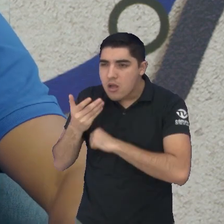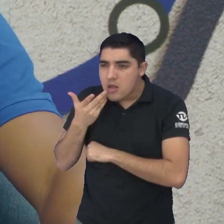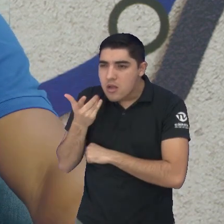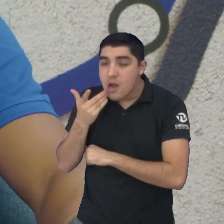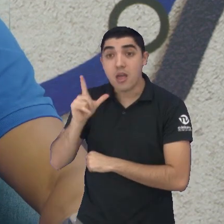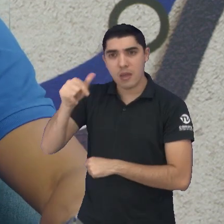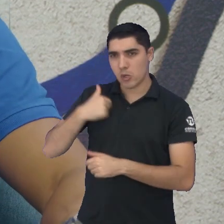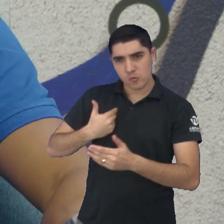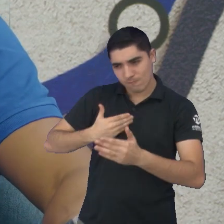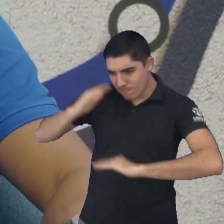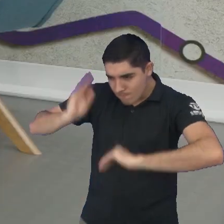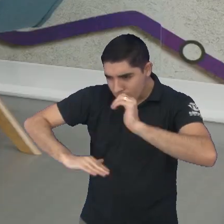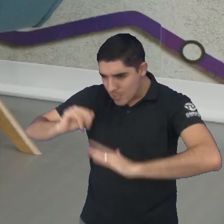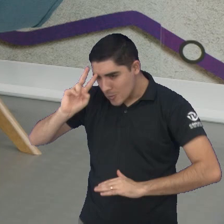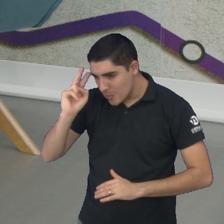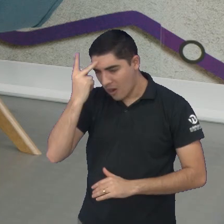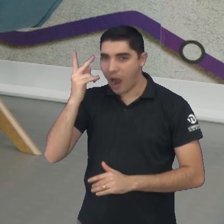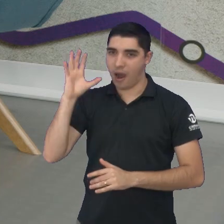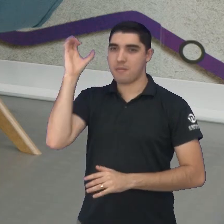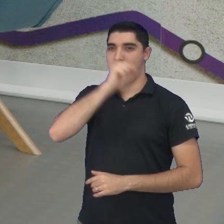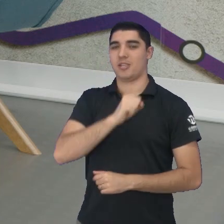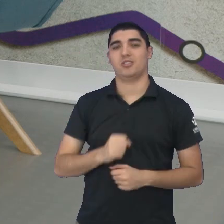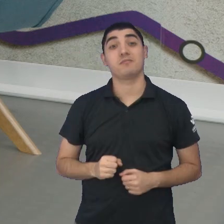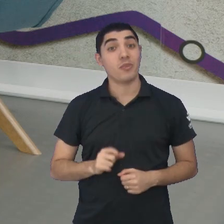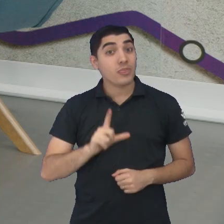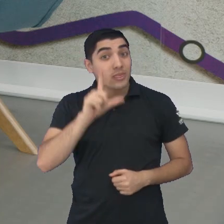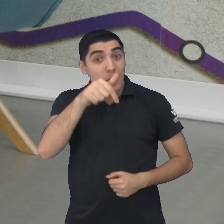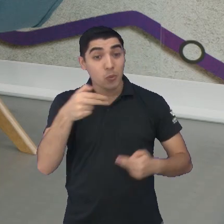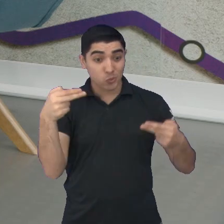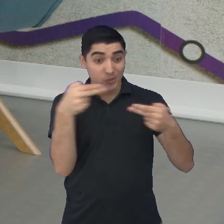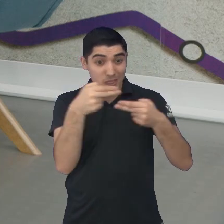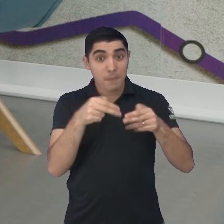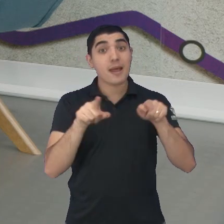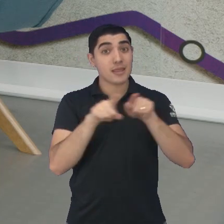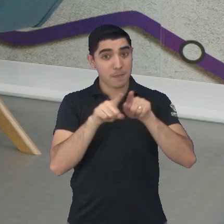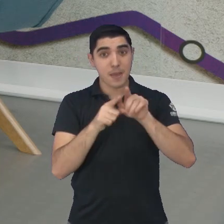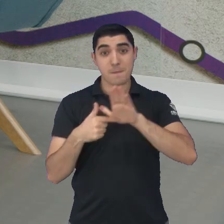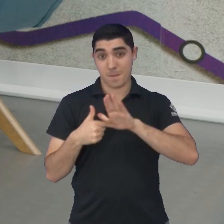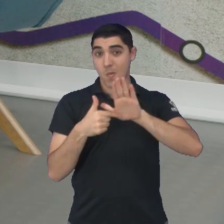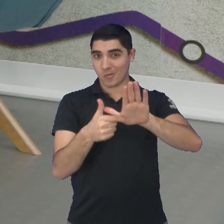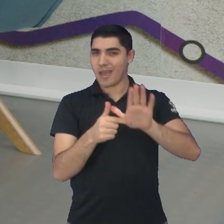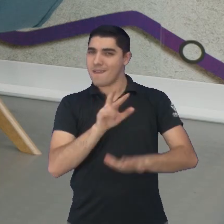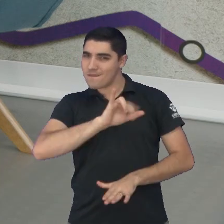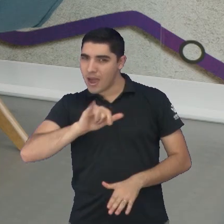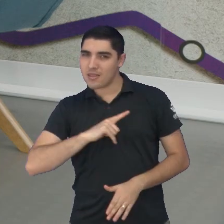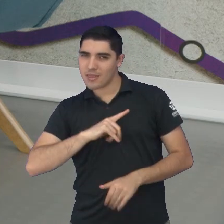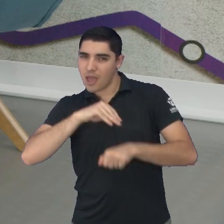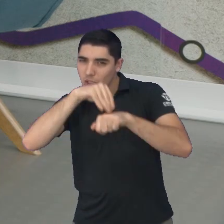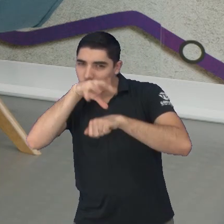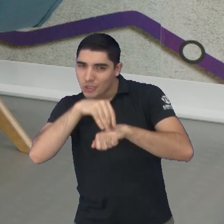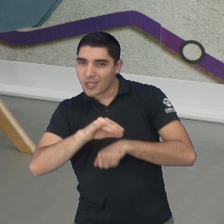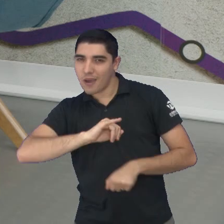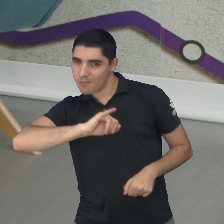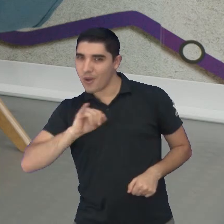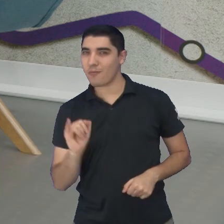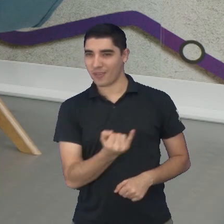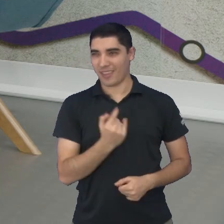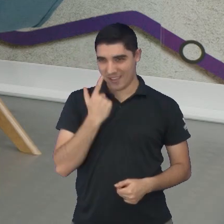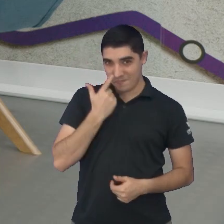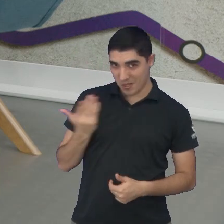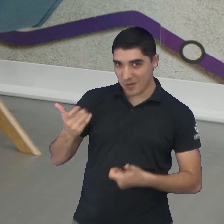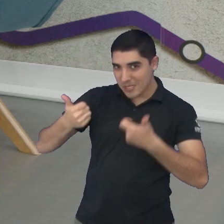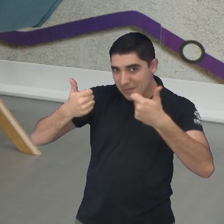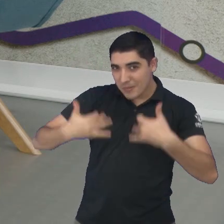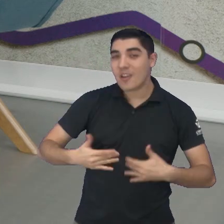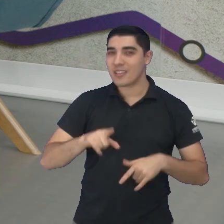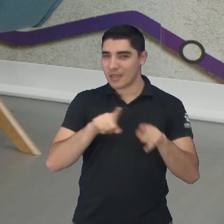belo churrasco. E a gente vai ter a participação do Sebrae aqui no nosso programa, viu, no terceiro bloco. Então a gente vai ter essas dicas aí, ó, que o Márcio usou na época, você também vai